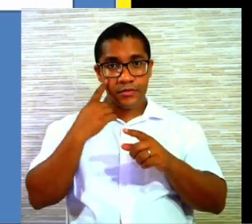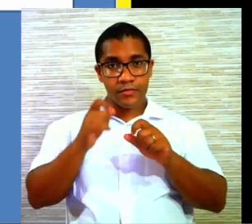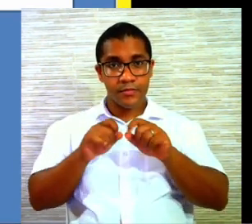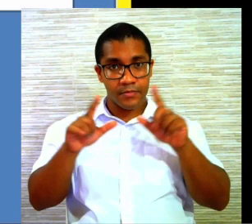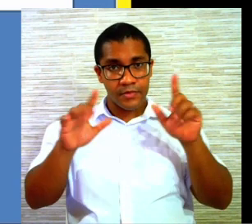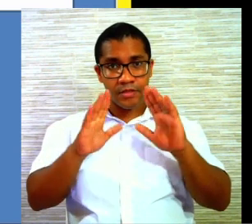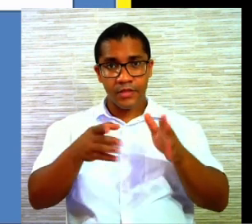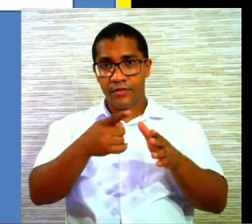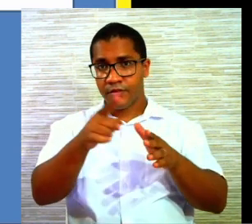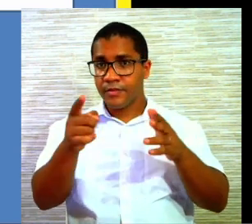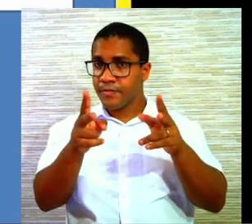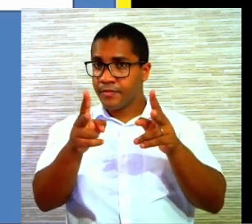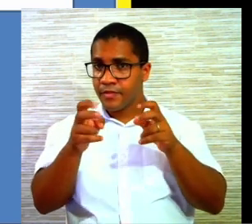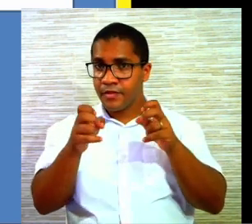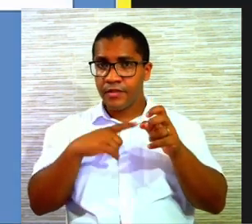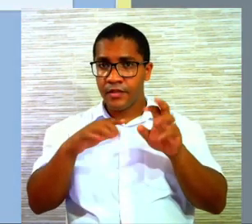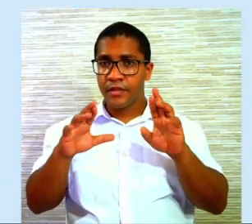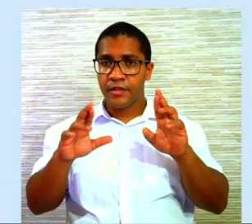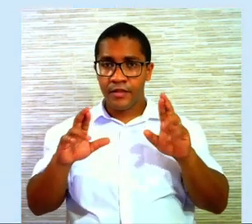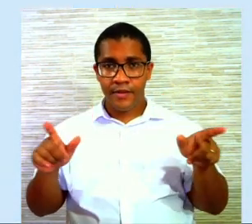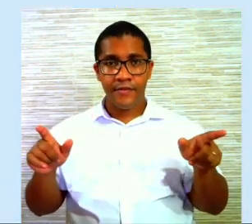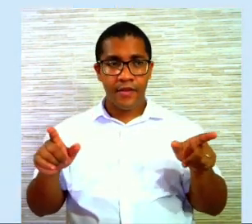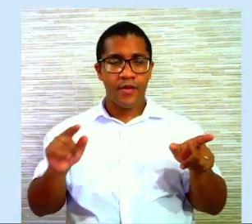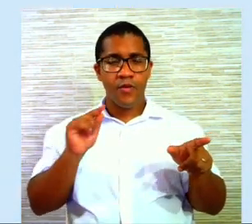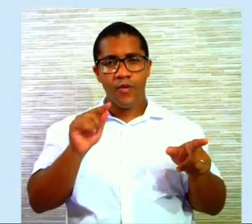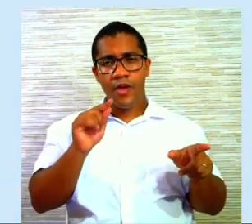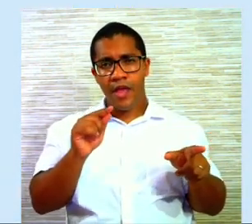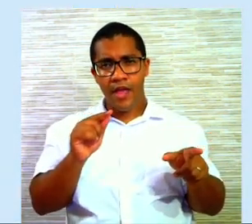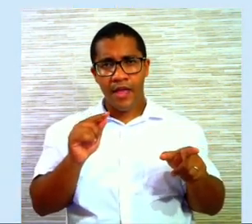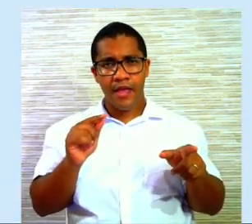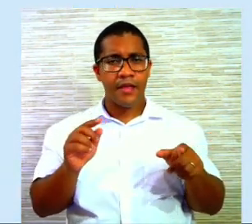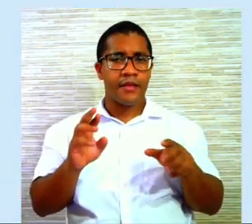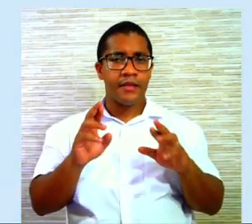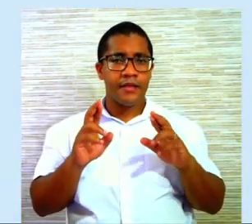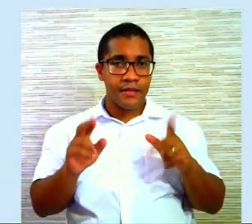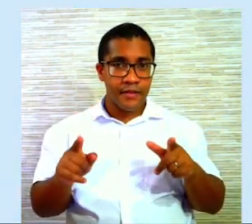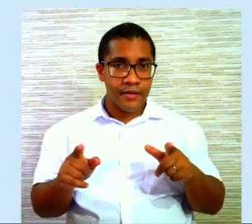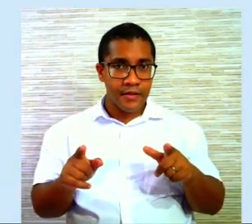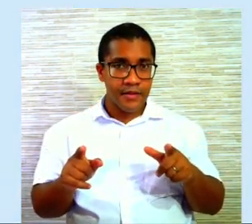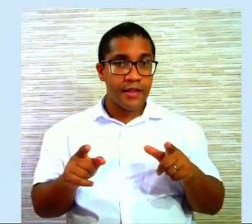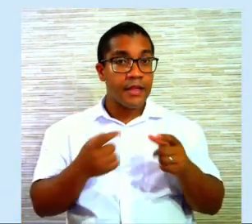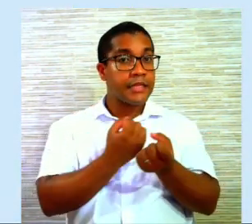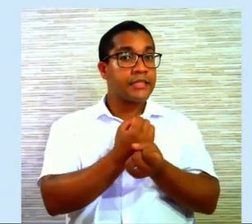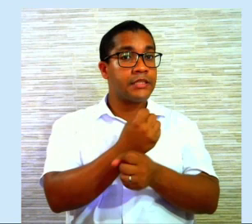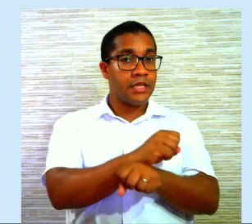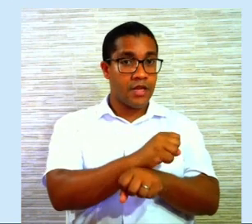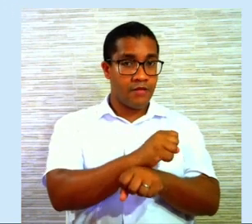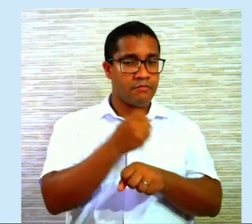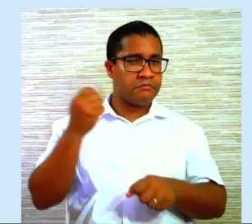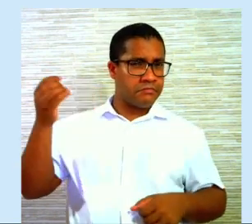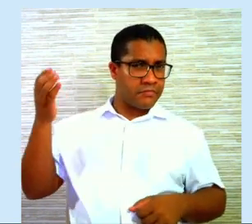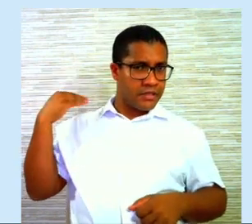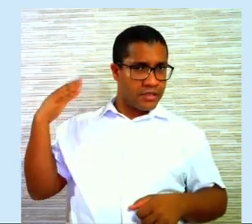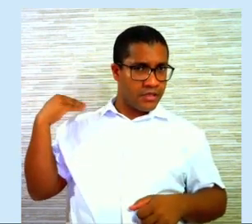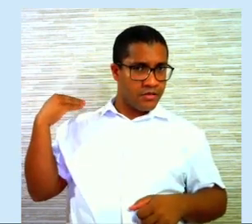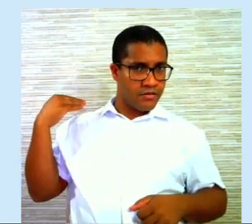vocês observaram, a gente distingue aí. Faz uma distinção entre a escravidão na